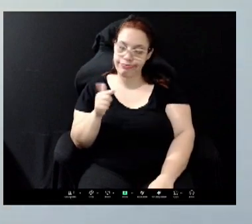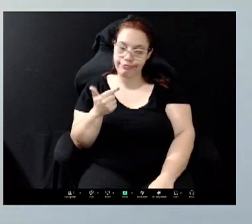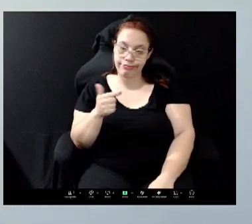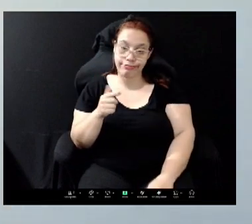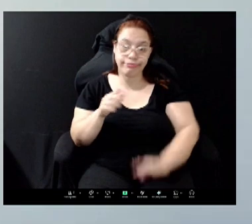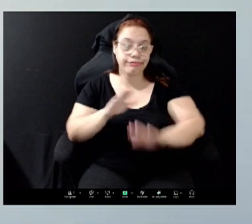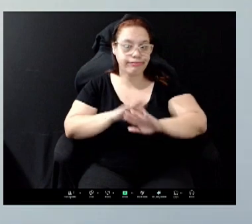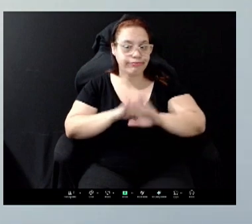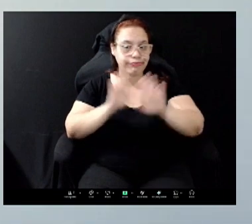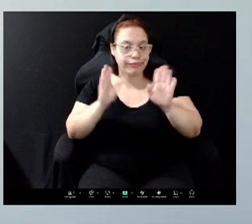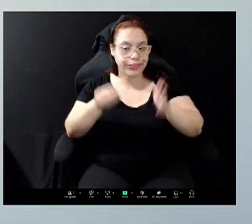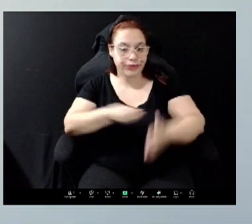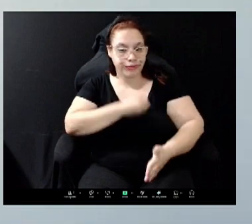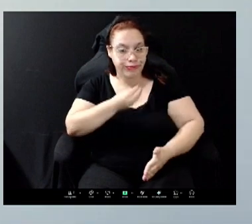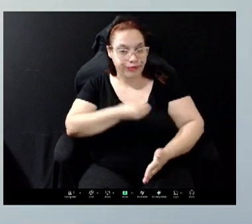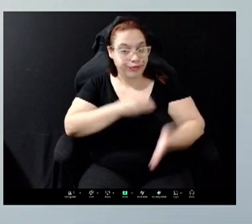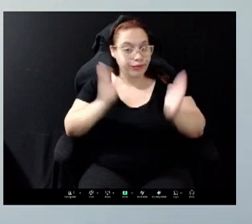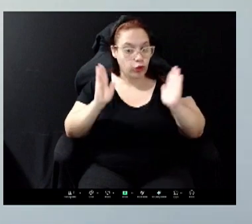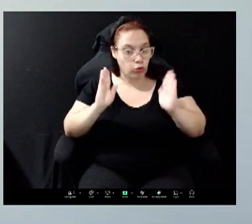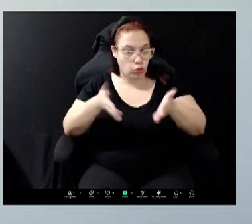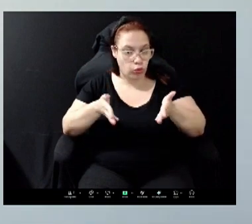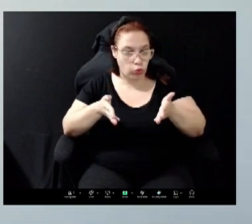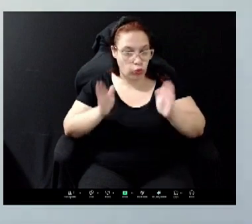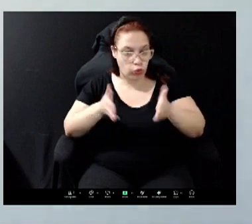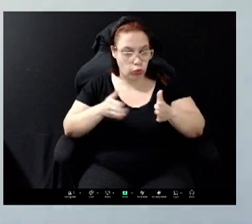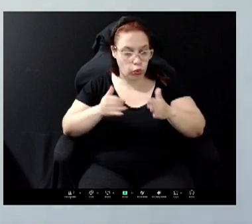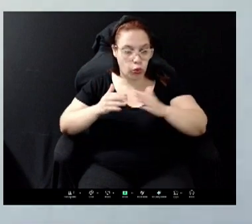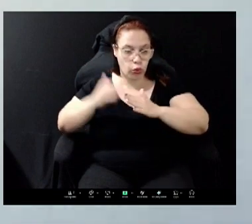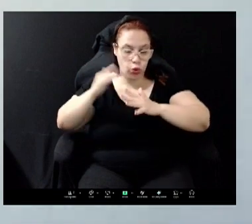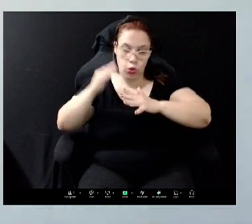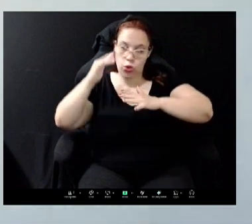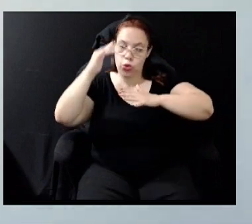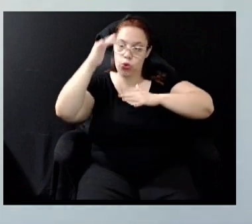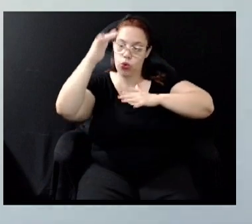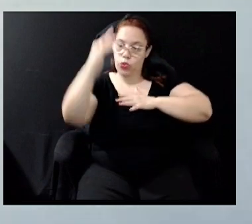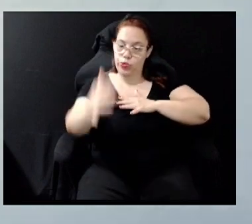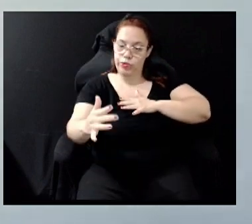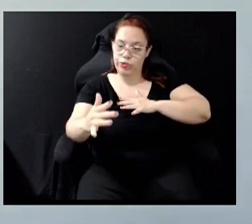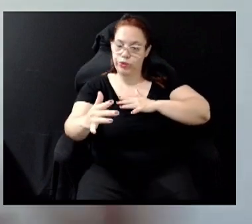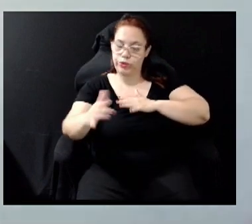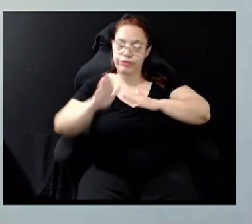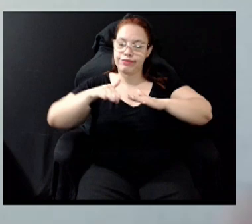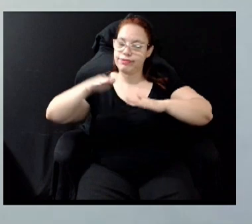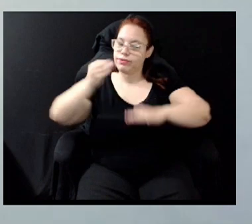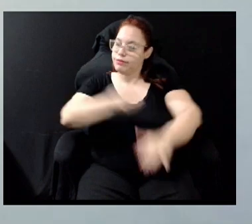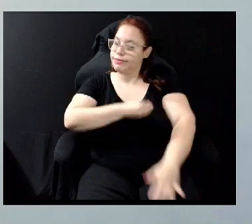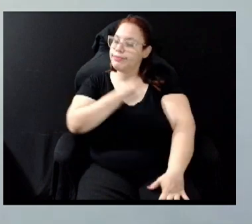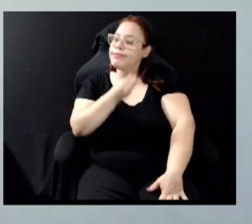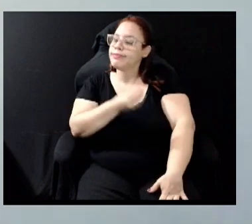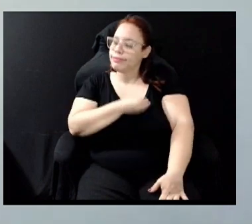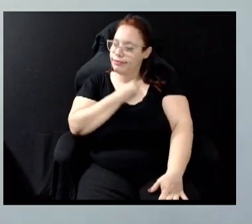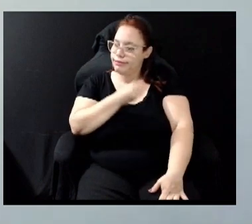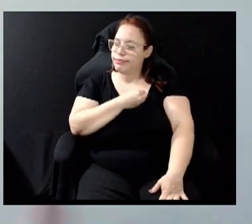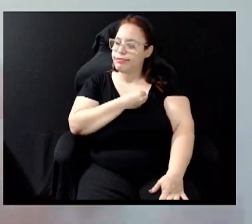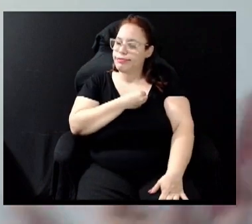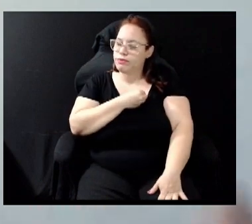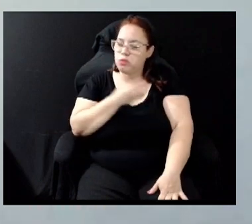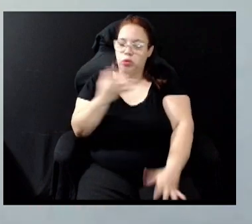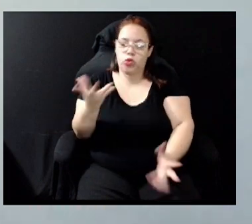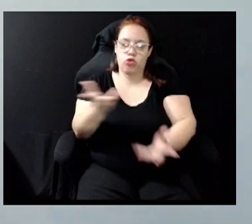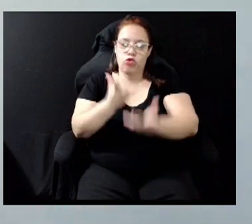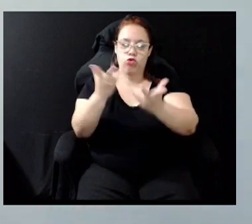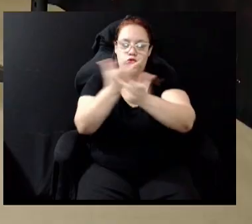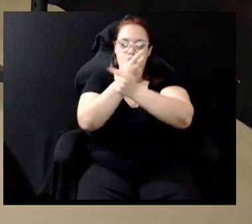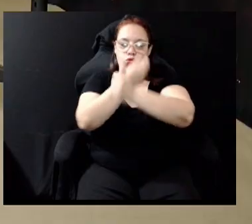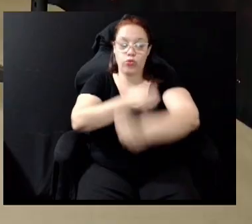viver o momento presente para você prosperar e evoluir cada vez mais na sua vida e ter mais qualidade de vida como um